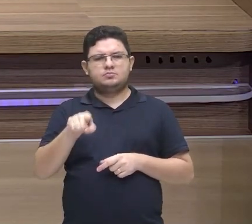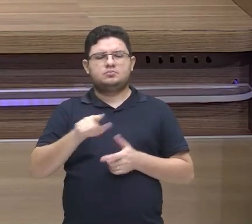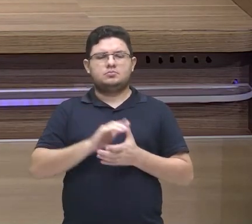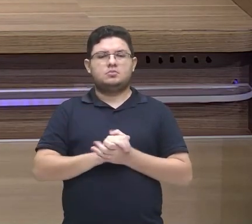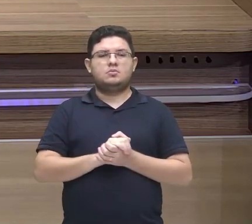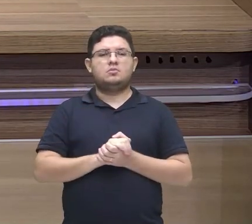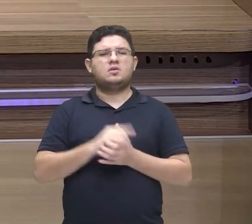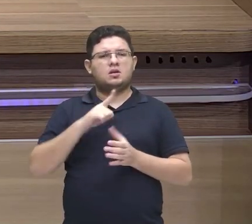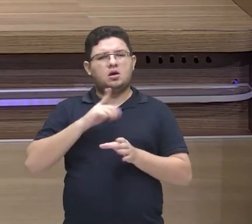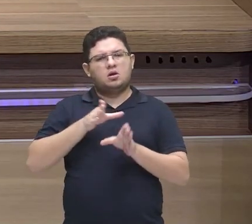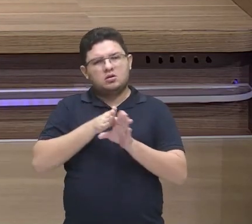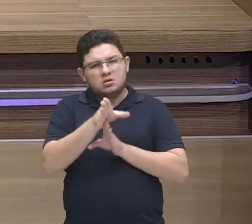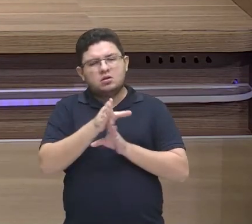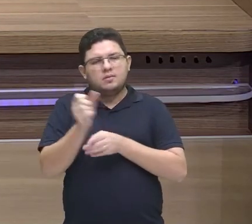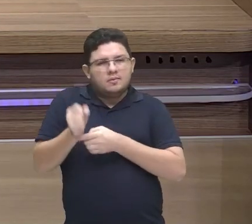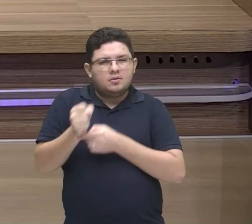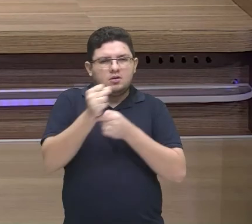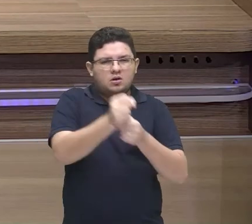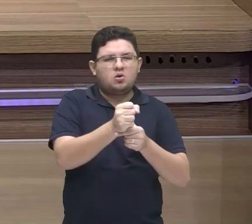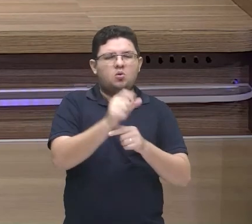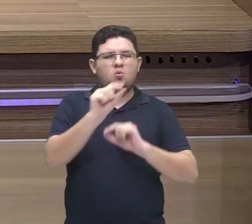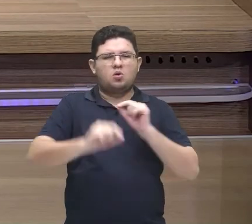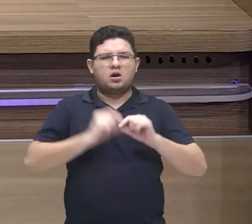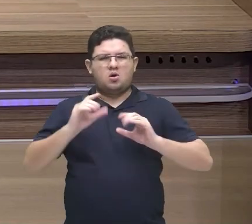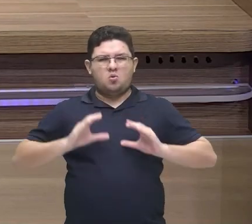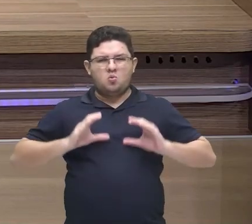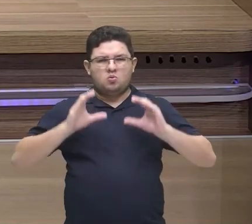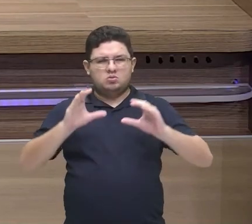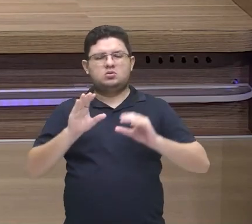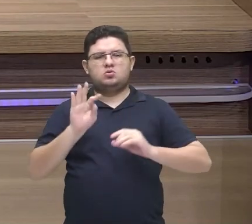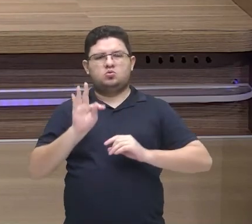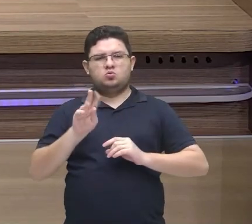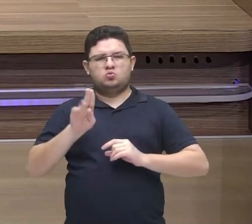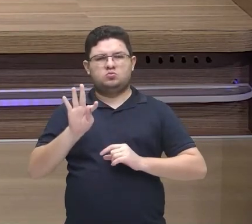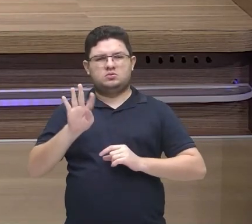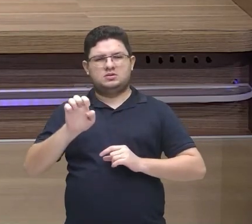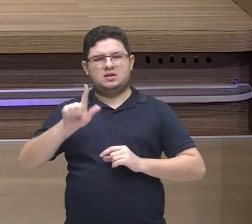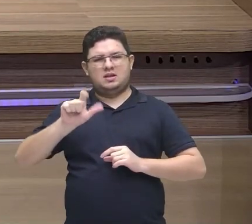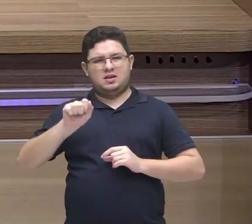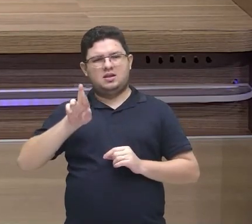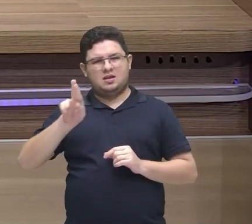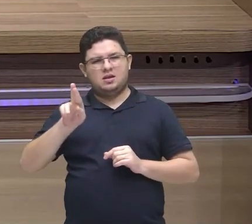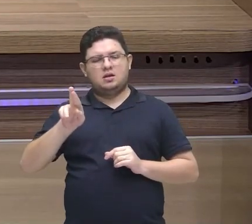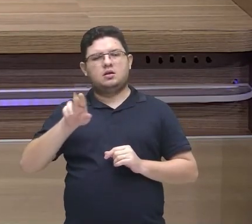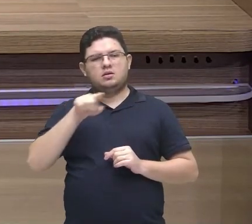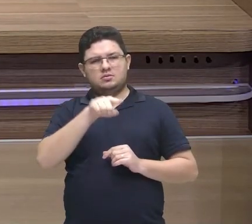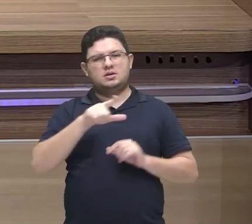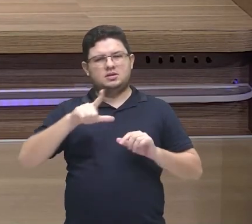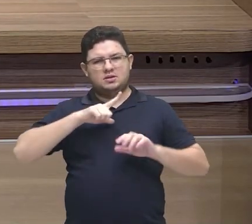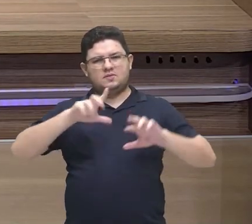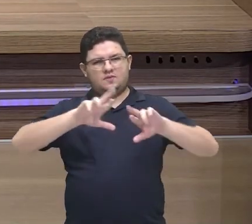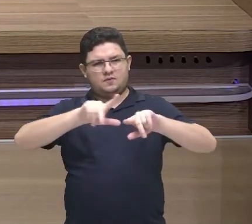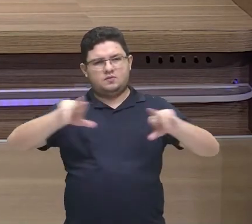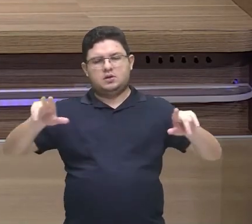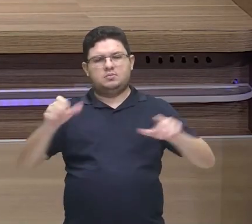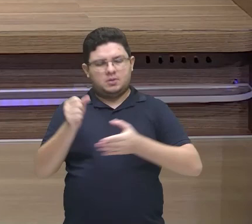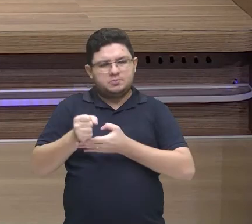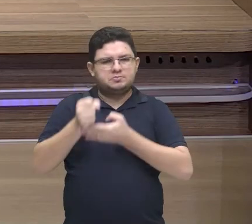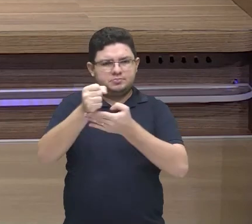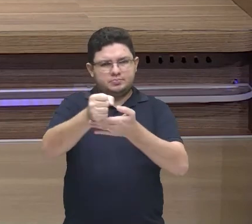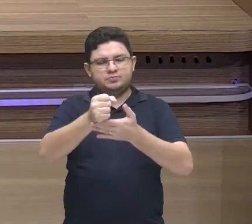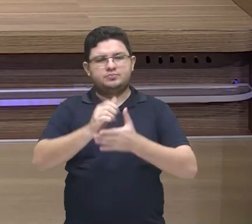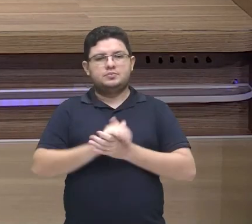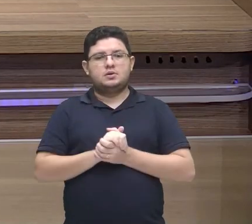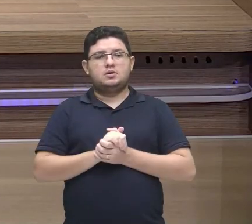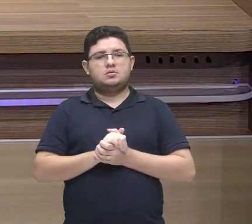de proteção a essas crianças. E aí a gente, junto com a família, a gente encaminha e dá o encaminhamento adequado. Tá? Estamos à sua disposição.